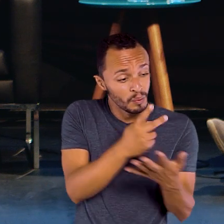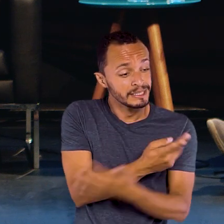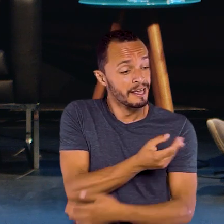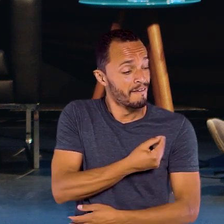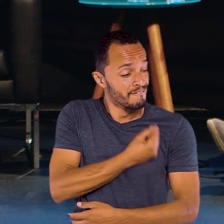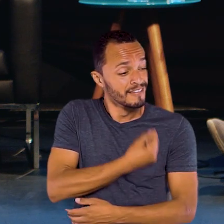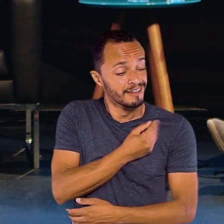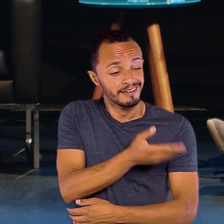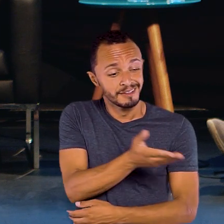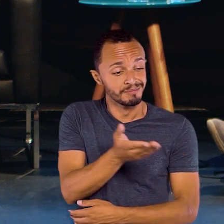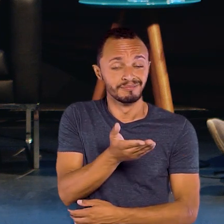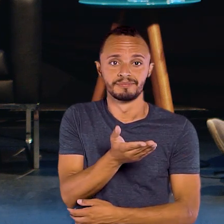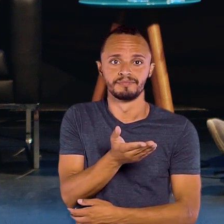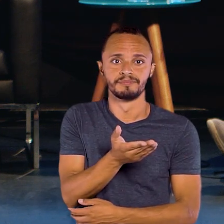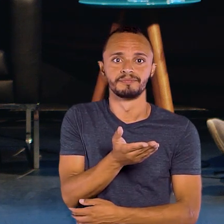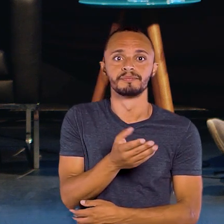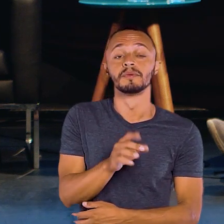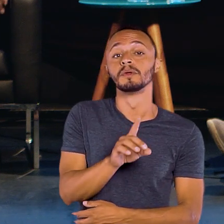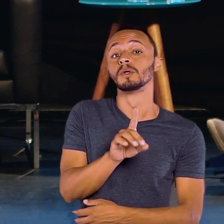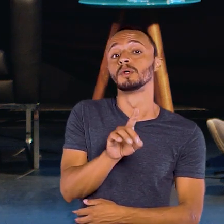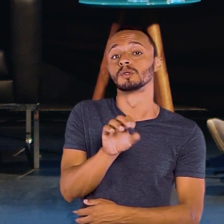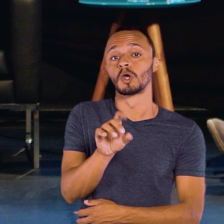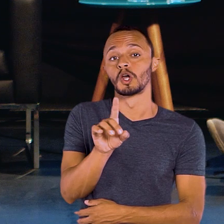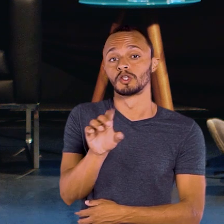aqui na história, né?